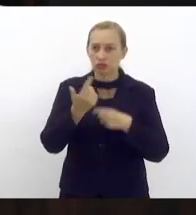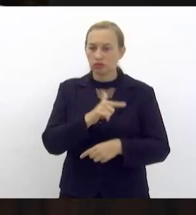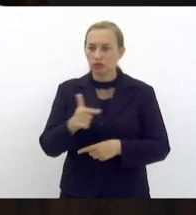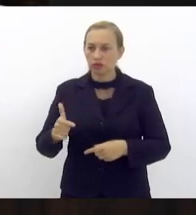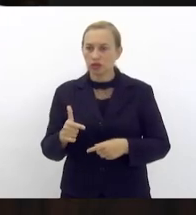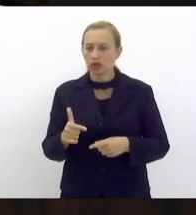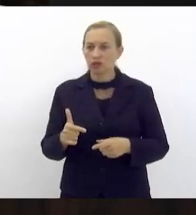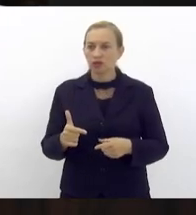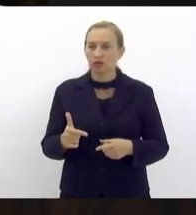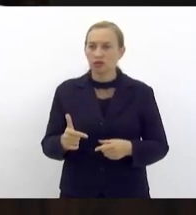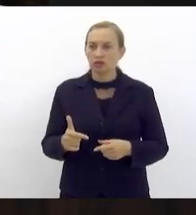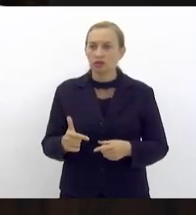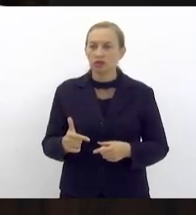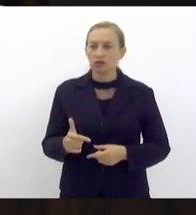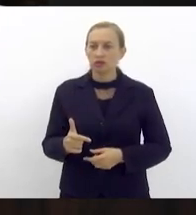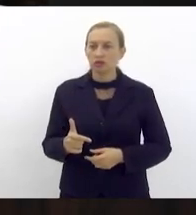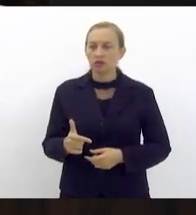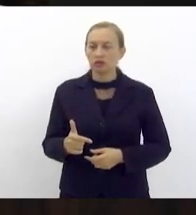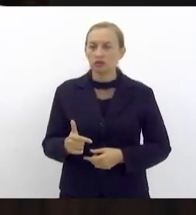havendo